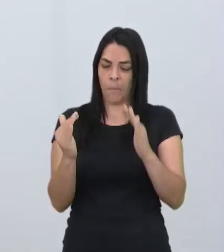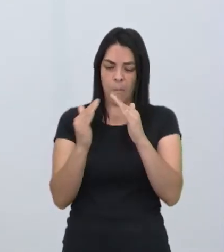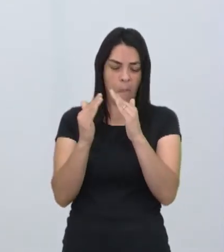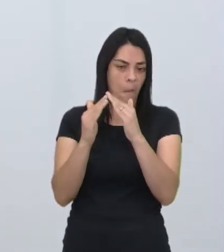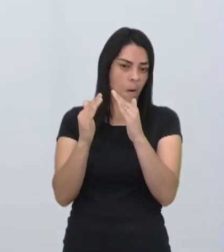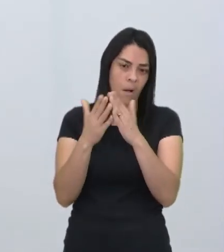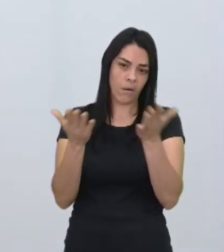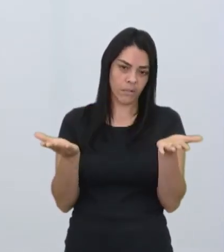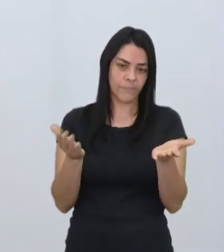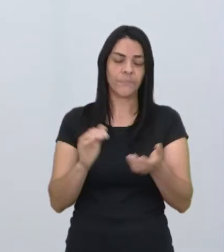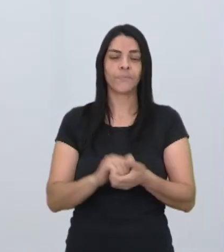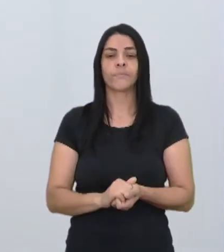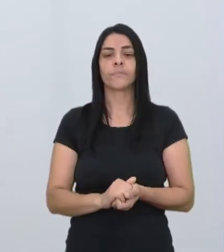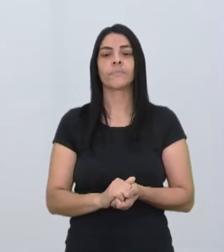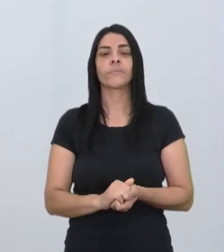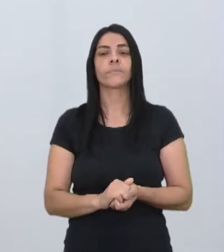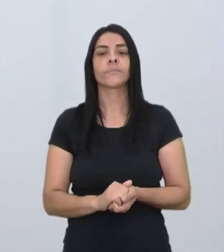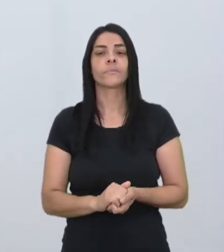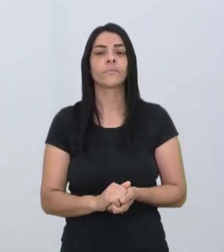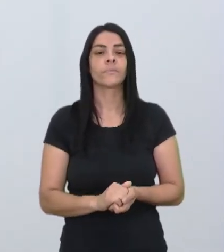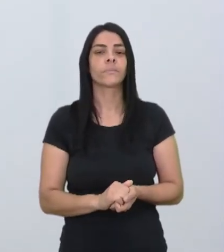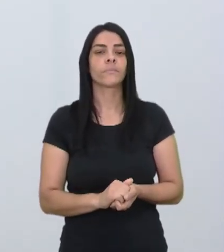esse tipo de informação.